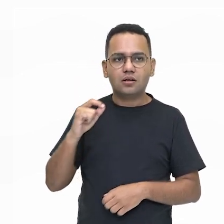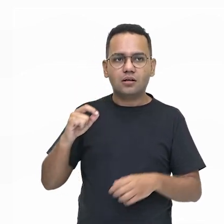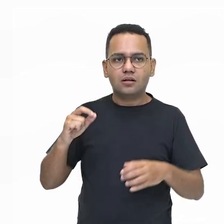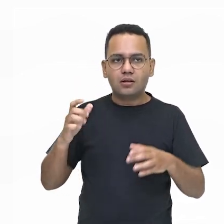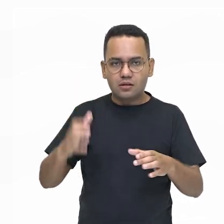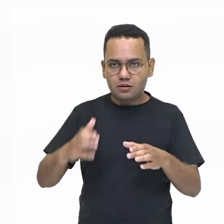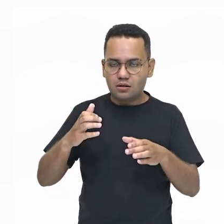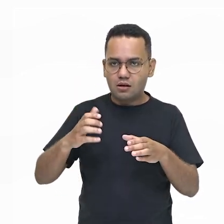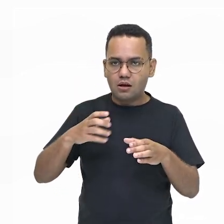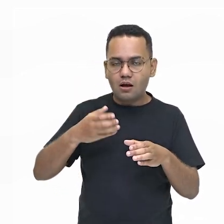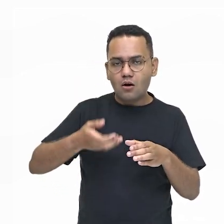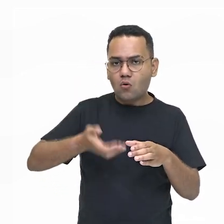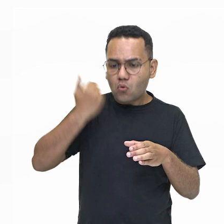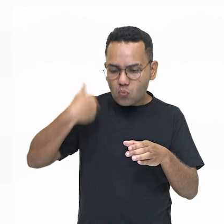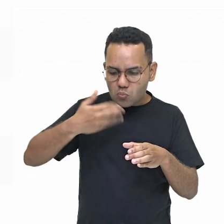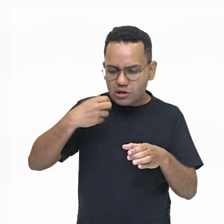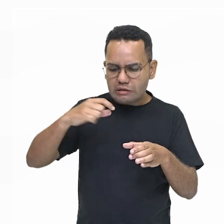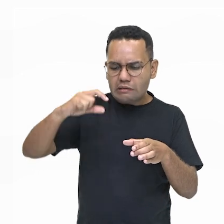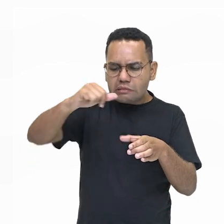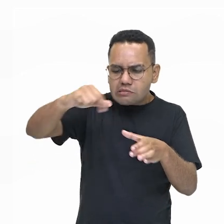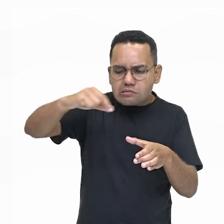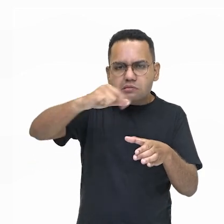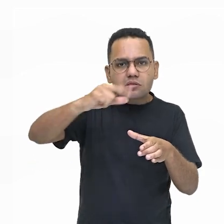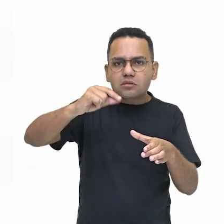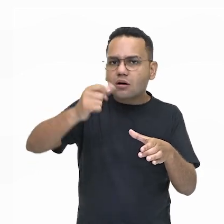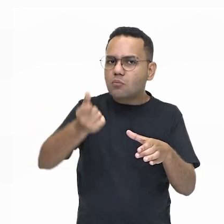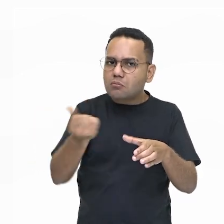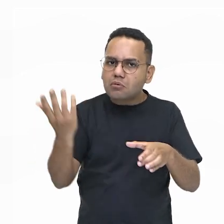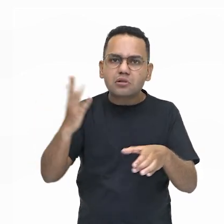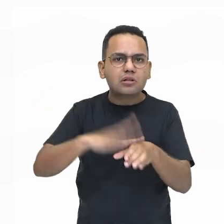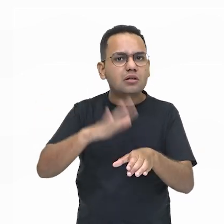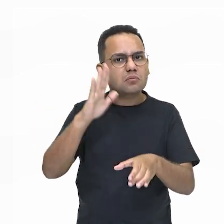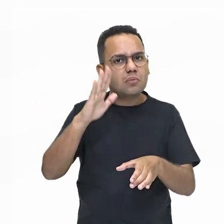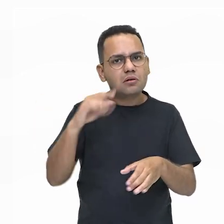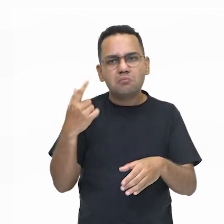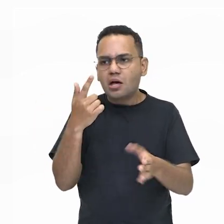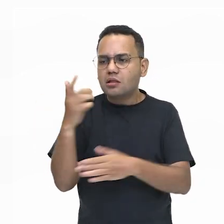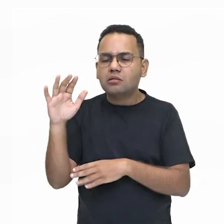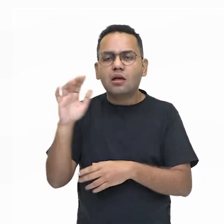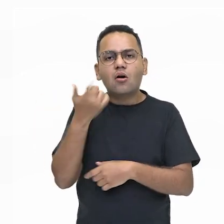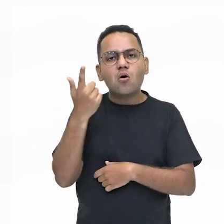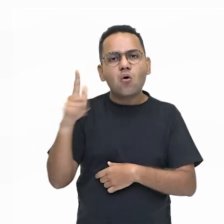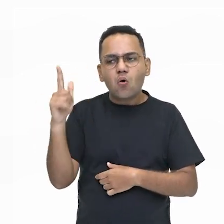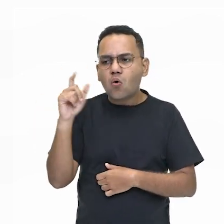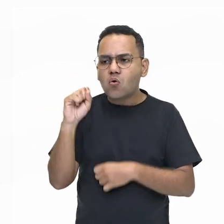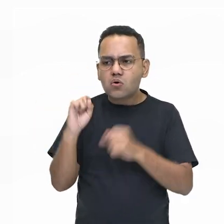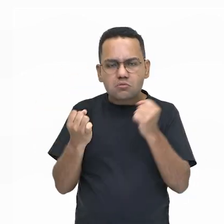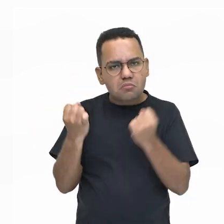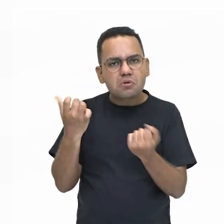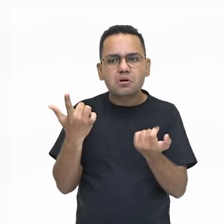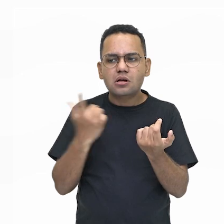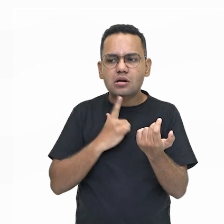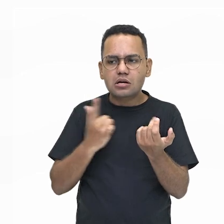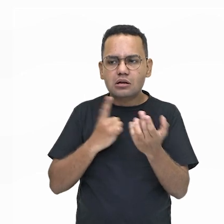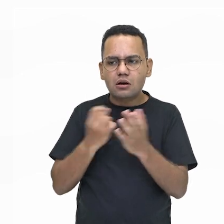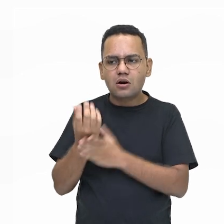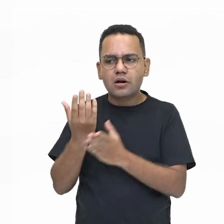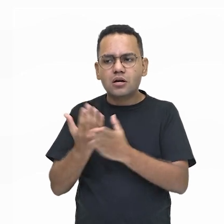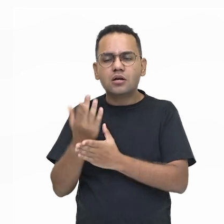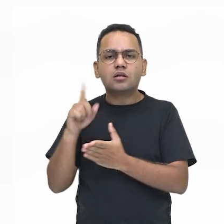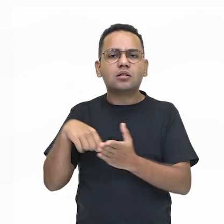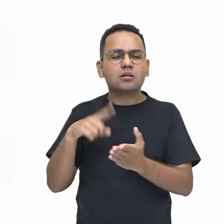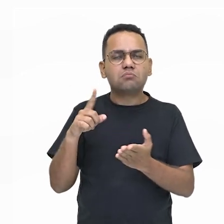na comida, né? Mas também tem alimentos industrializados que usam muito sódio, né? Até mesmo